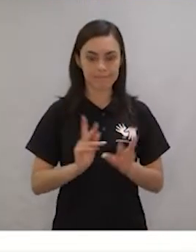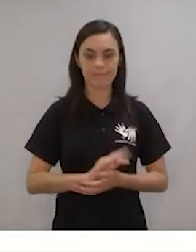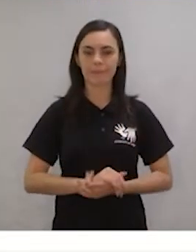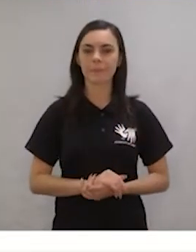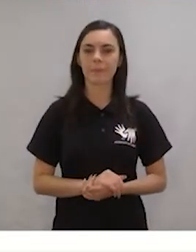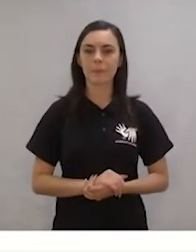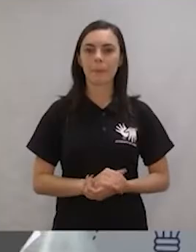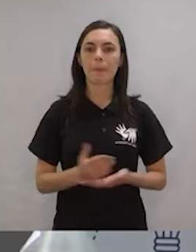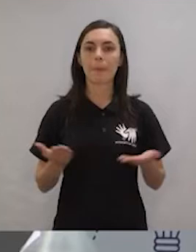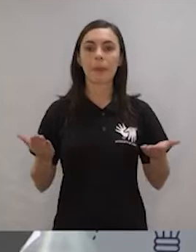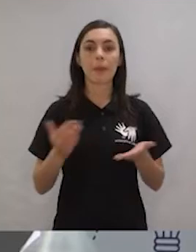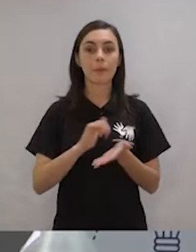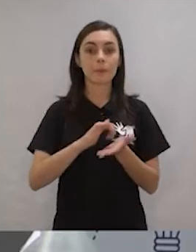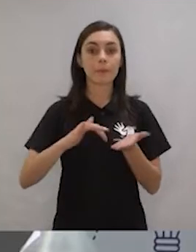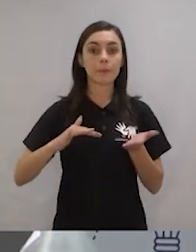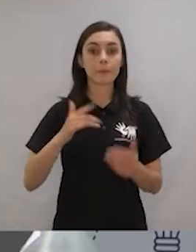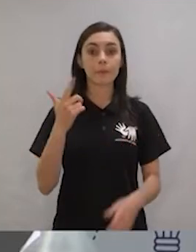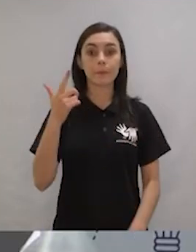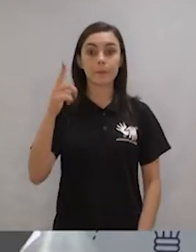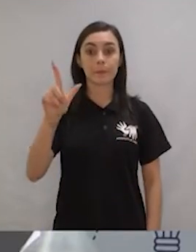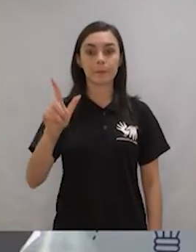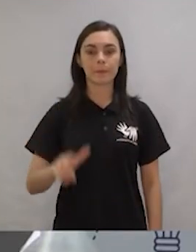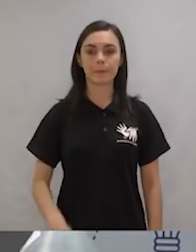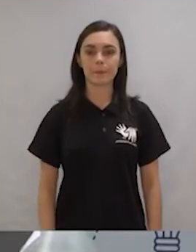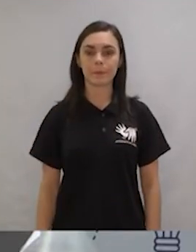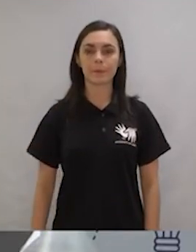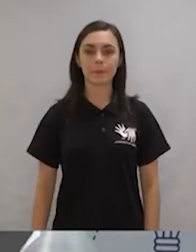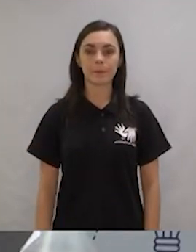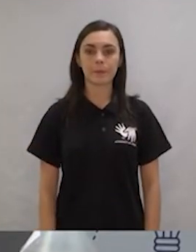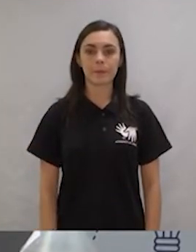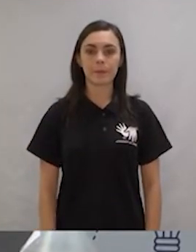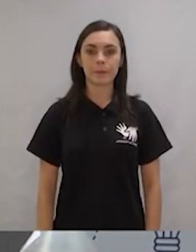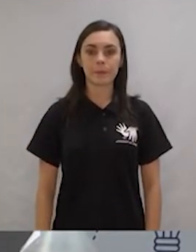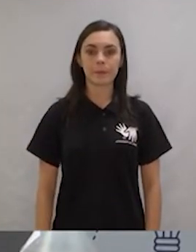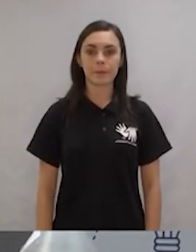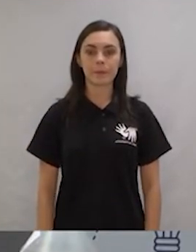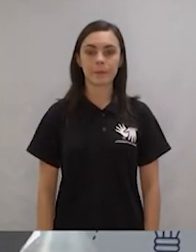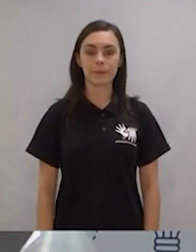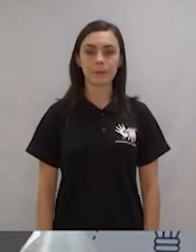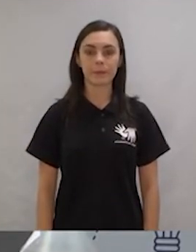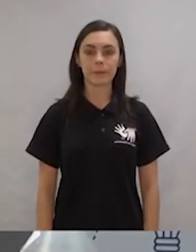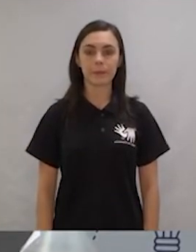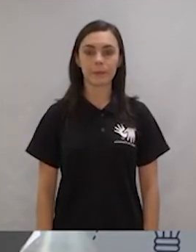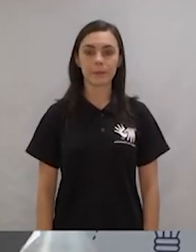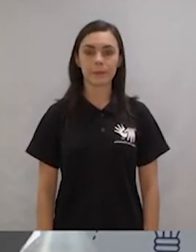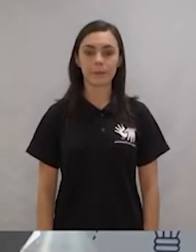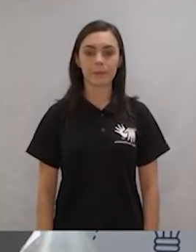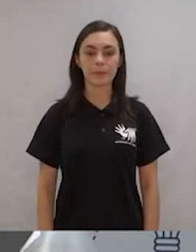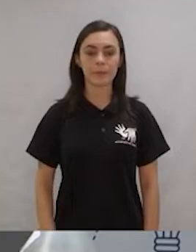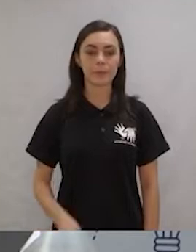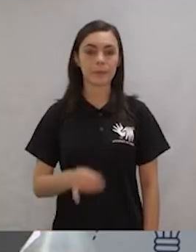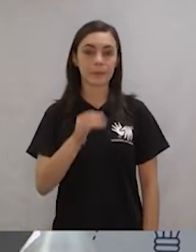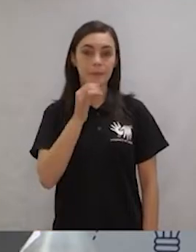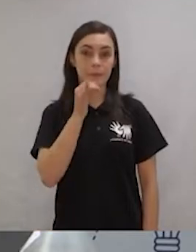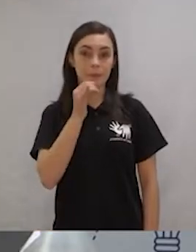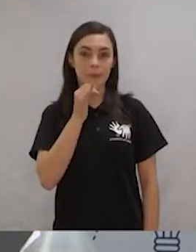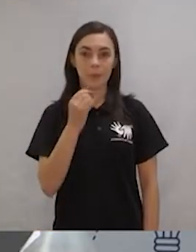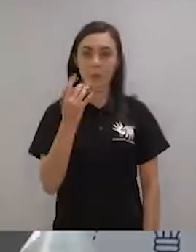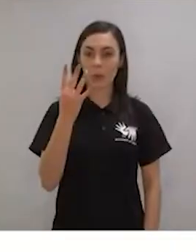bem? Vamos para a próxima atividade. separando